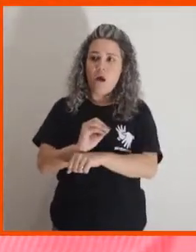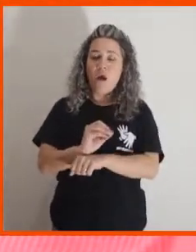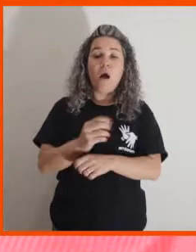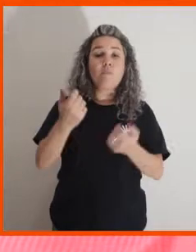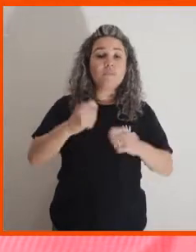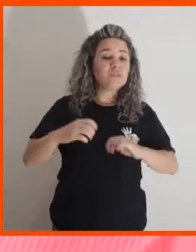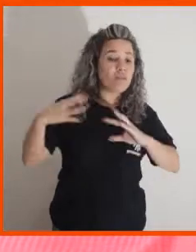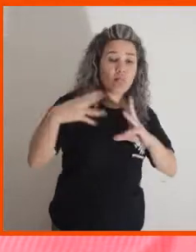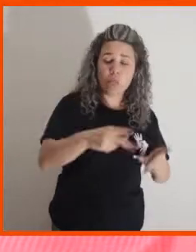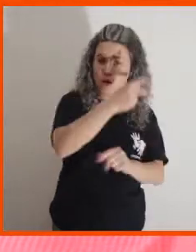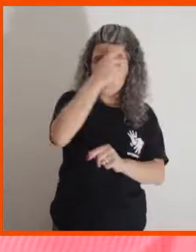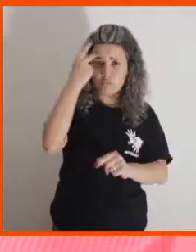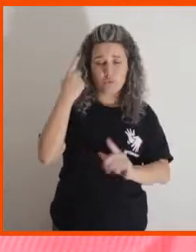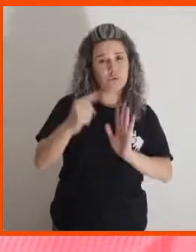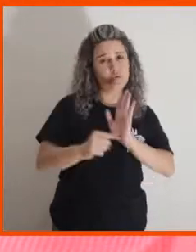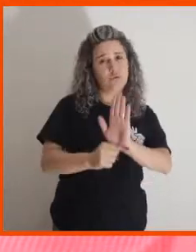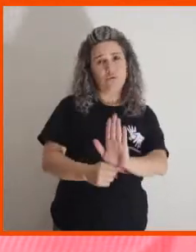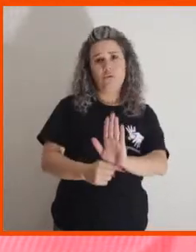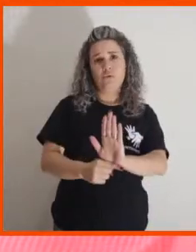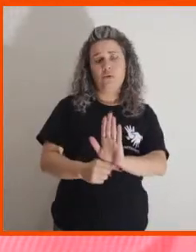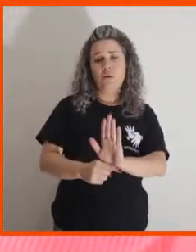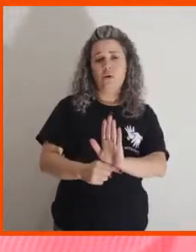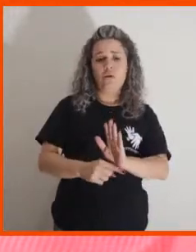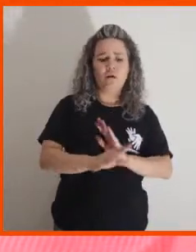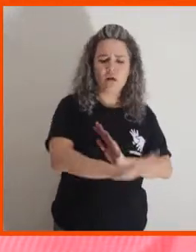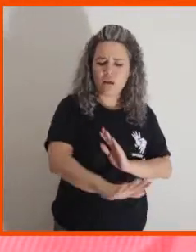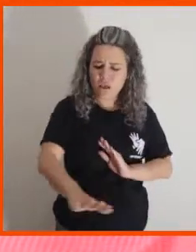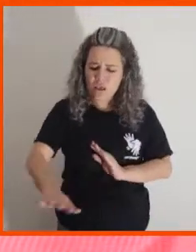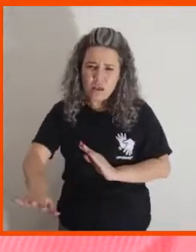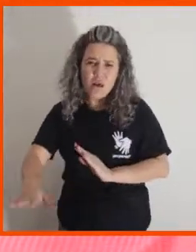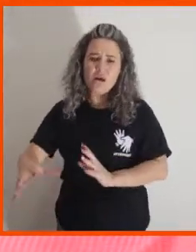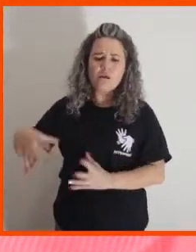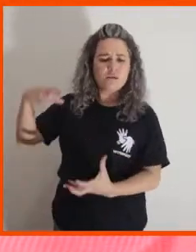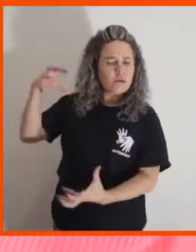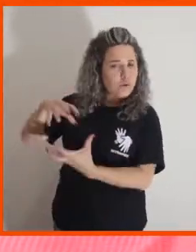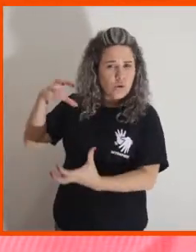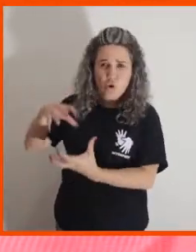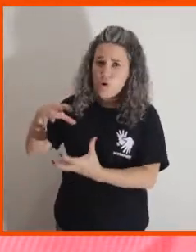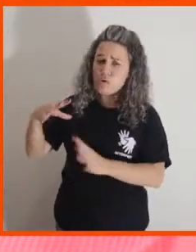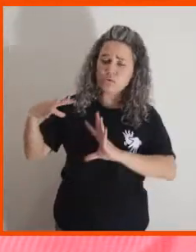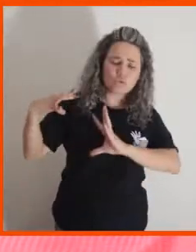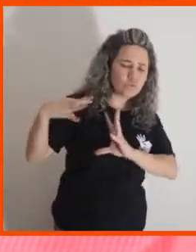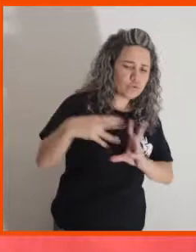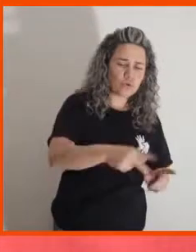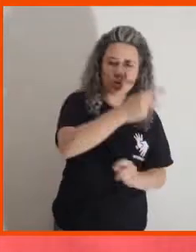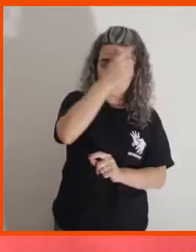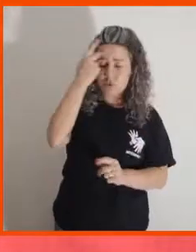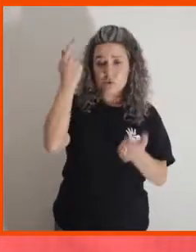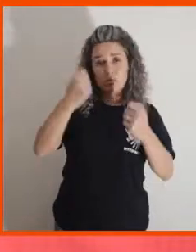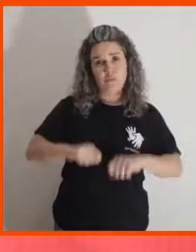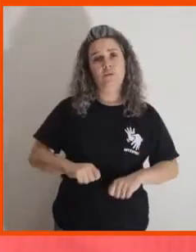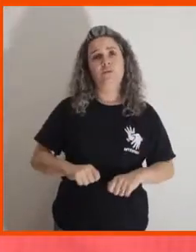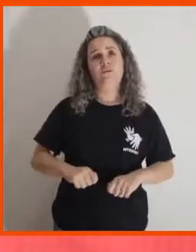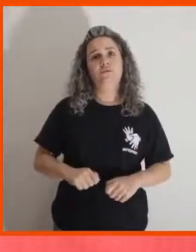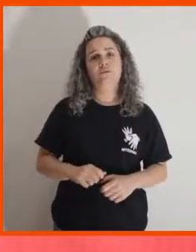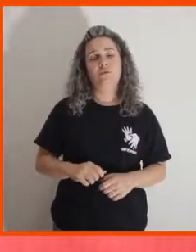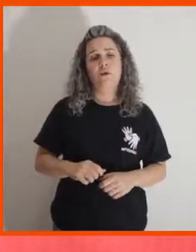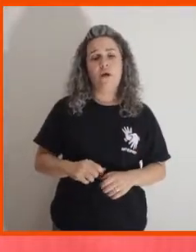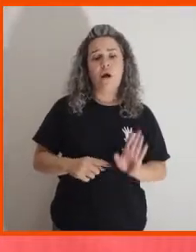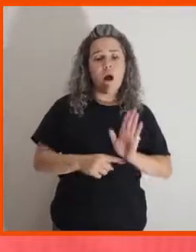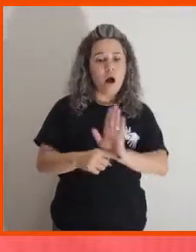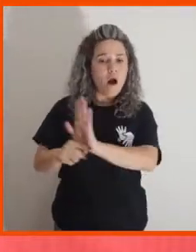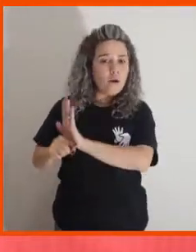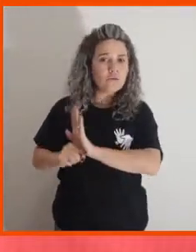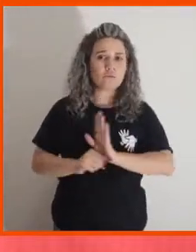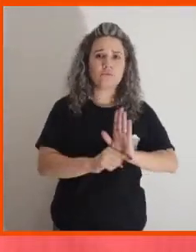de mim, depende de você, depende de cada criança, cada idoso. É um tijolinho que a gente tem que